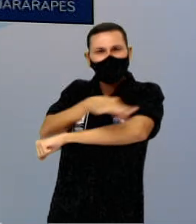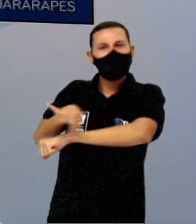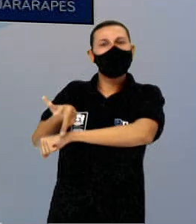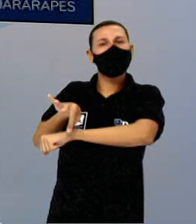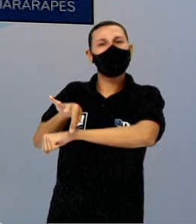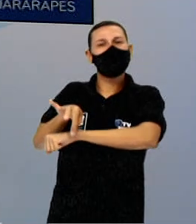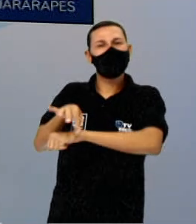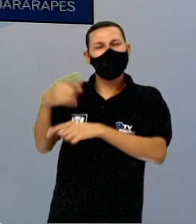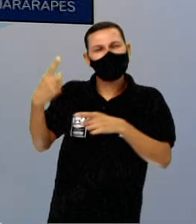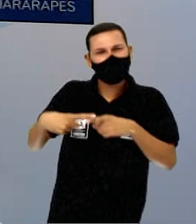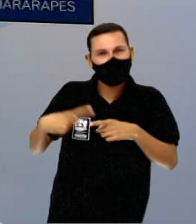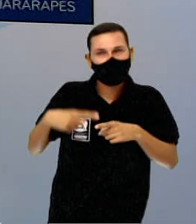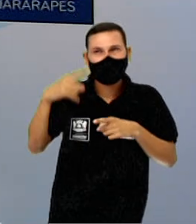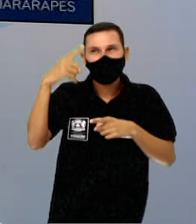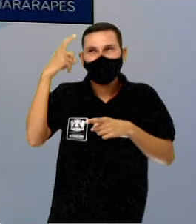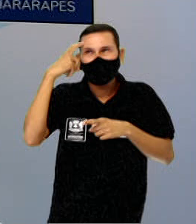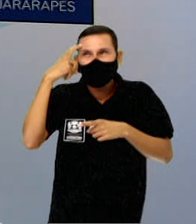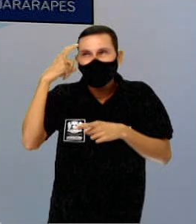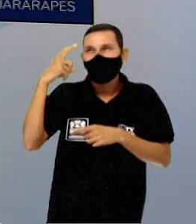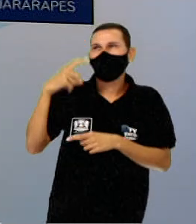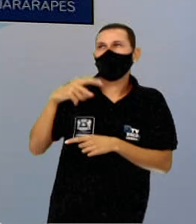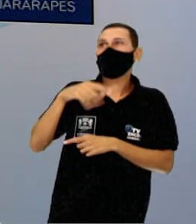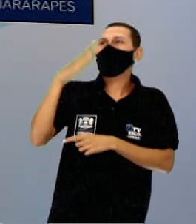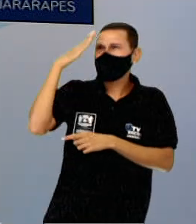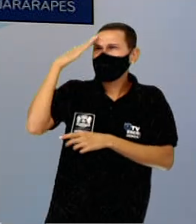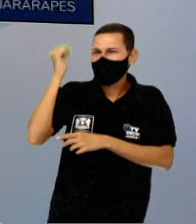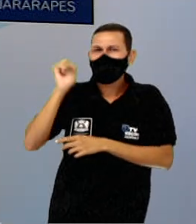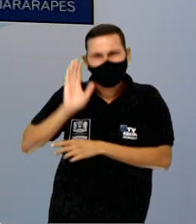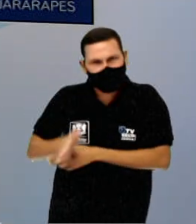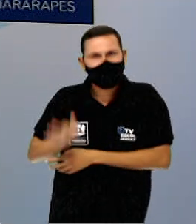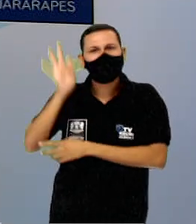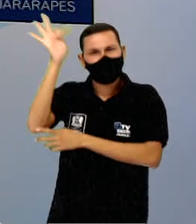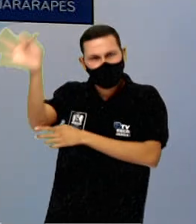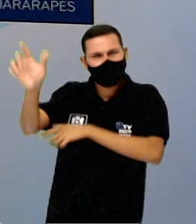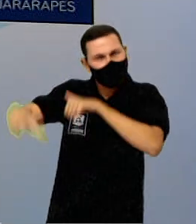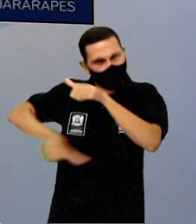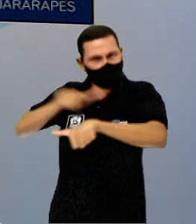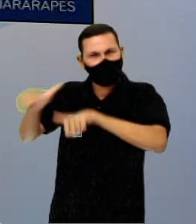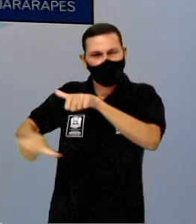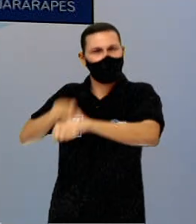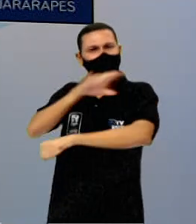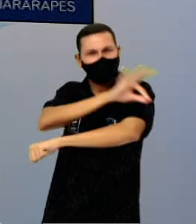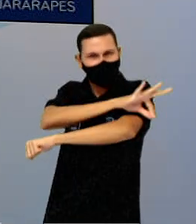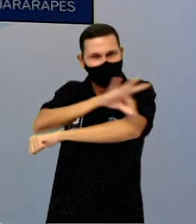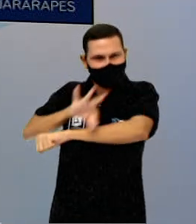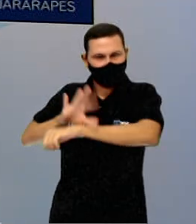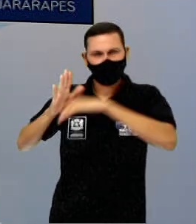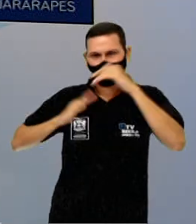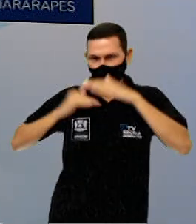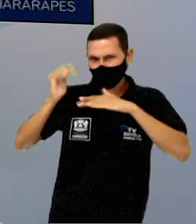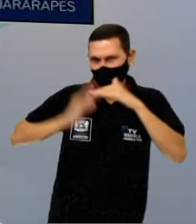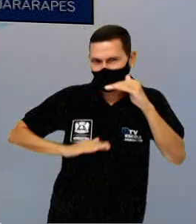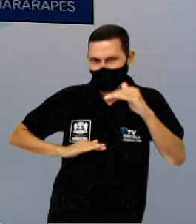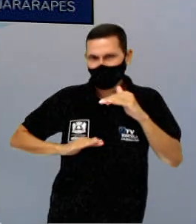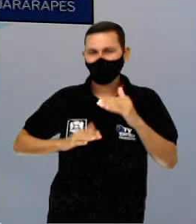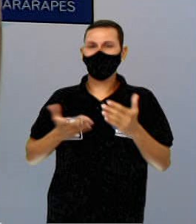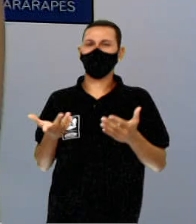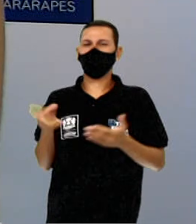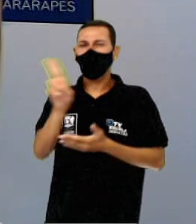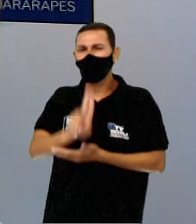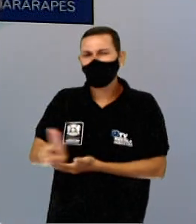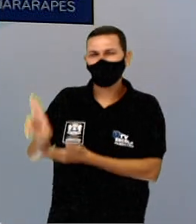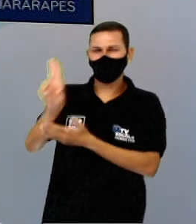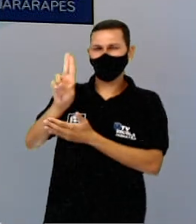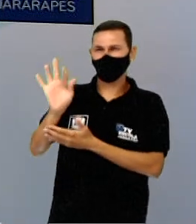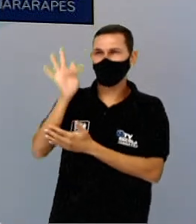sabe e é uma coisa já planejada por isso que nos outros o verbo to be e o gol mentiu certo então usou